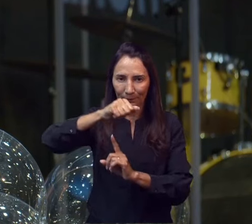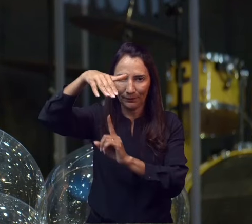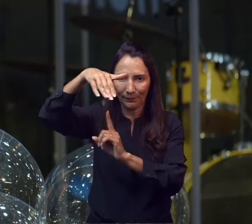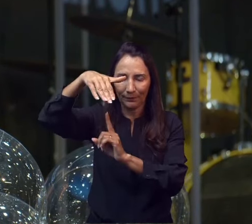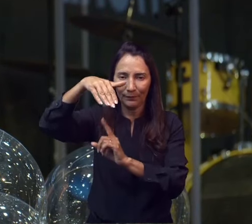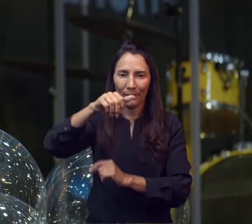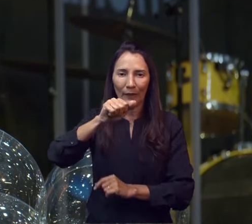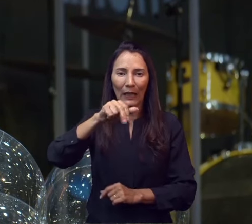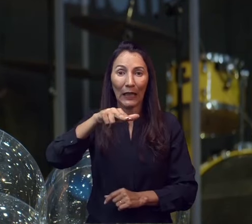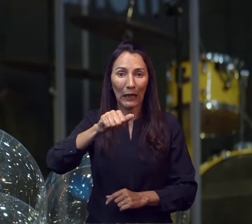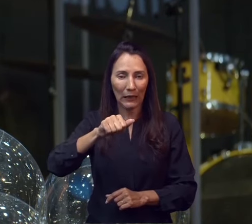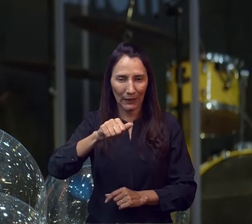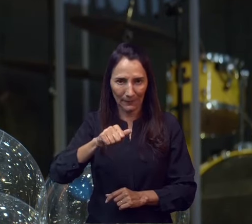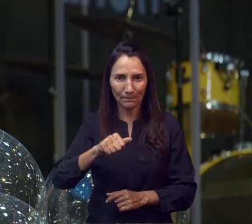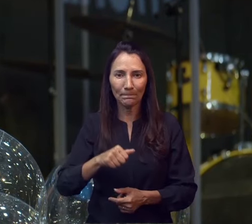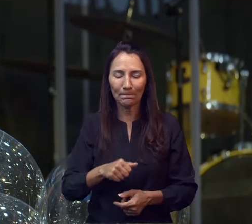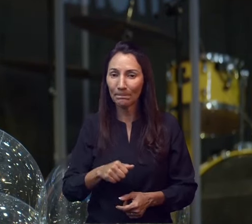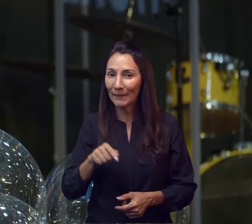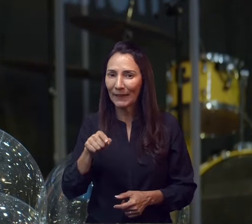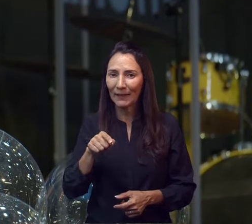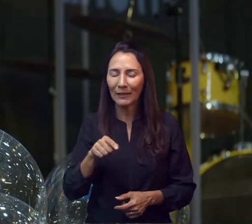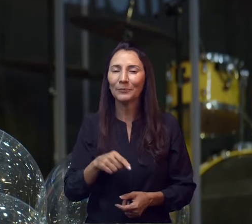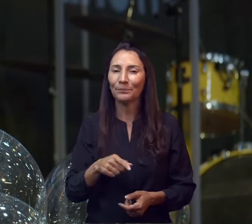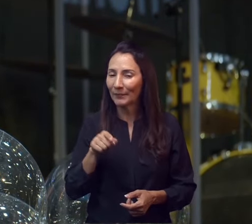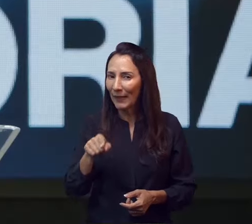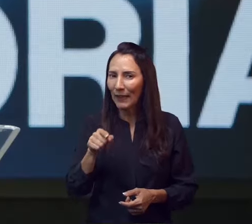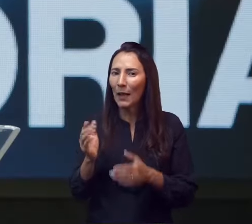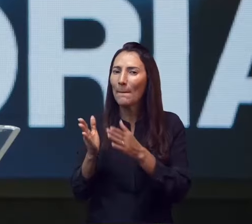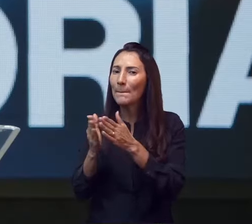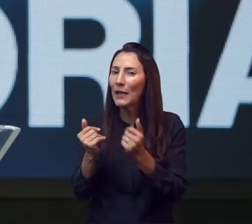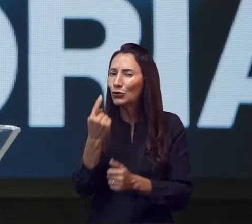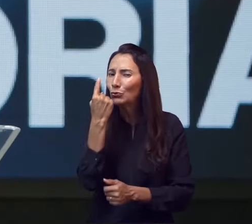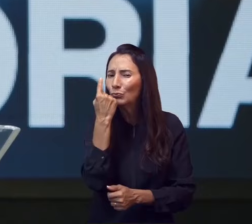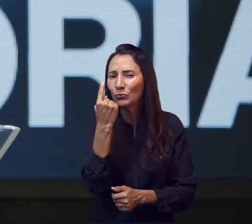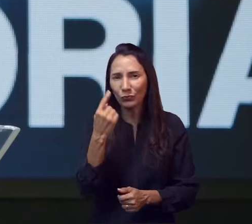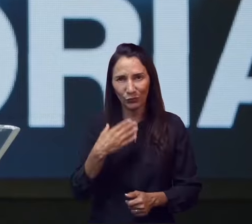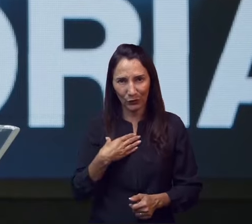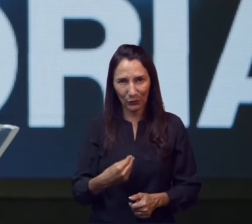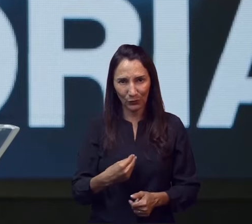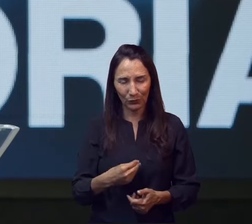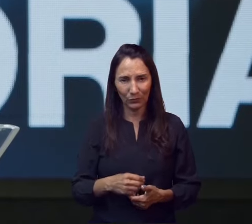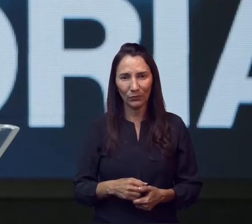11 estéreo pede um filho quantos filhos ela pediu